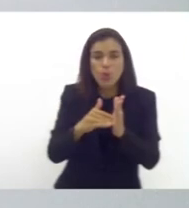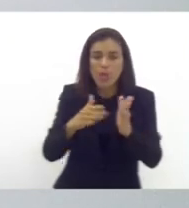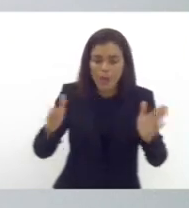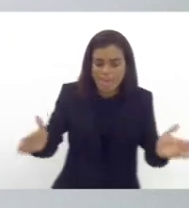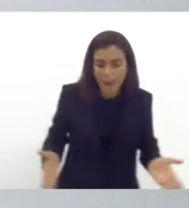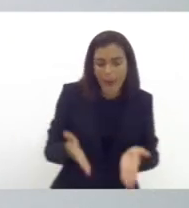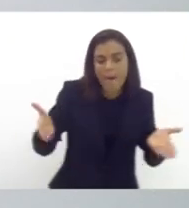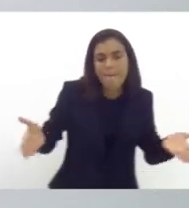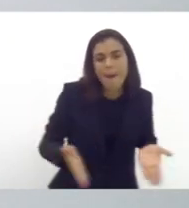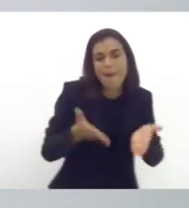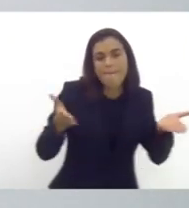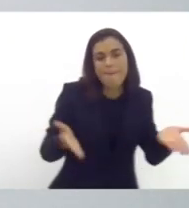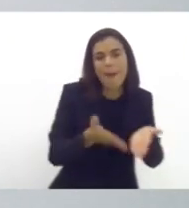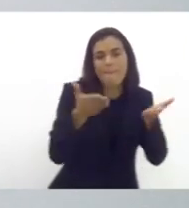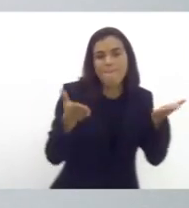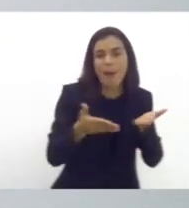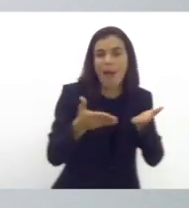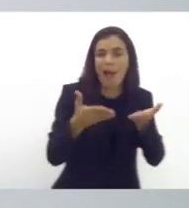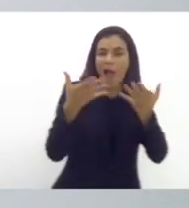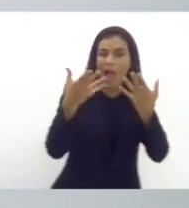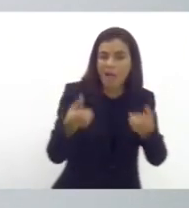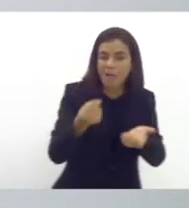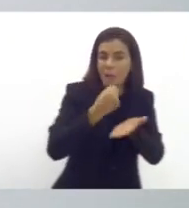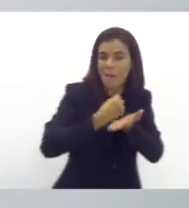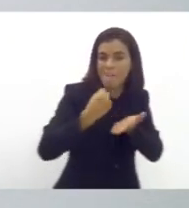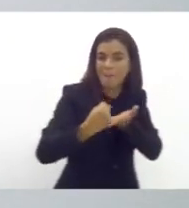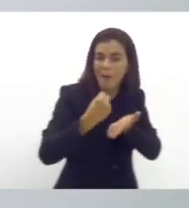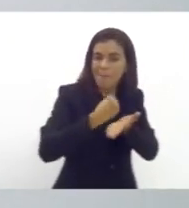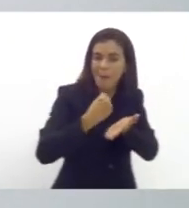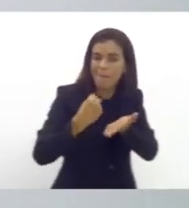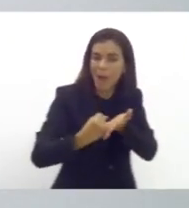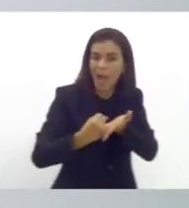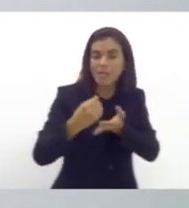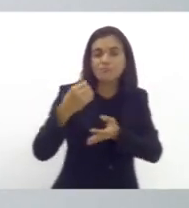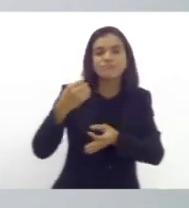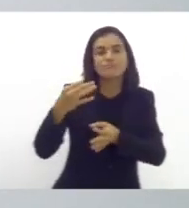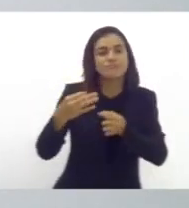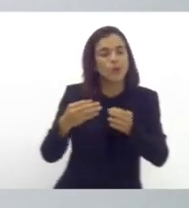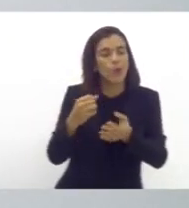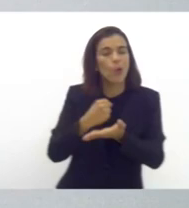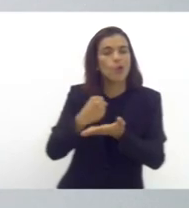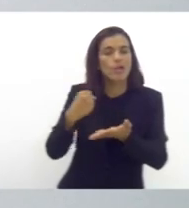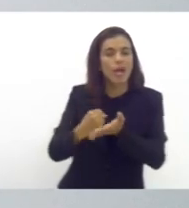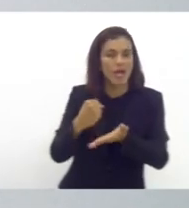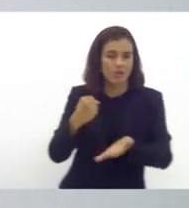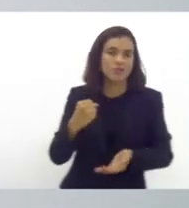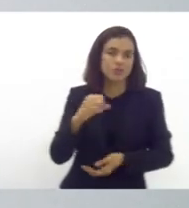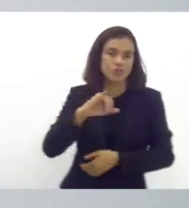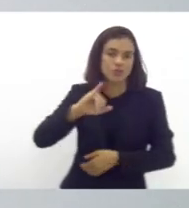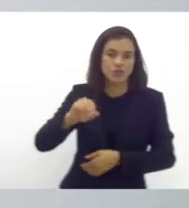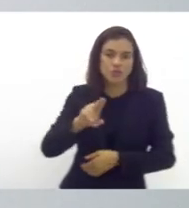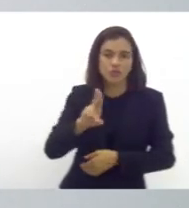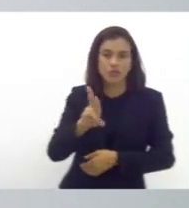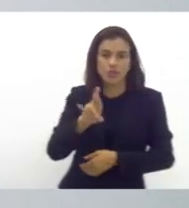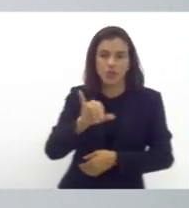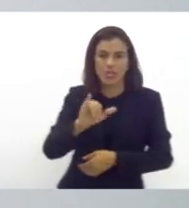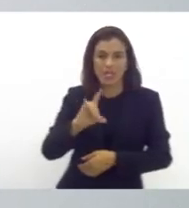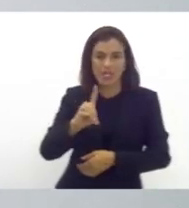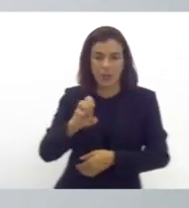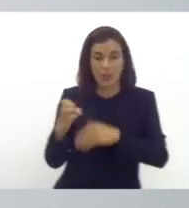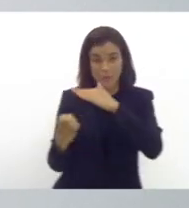pessoas a aderir aos planos de saúde de contratos com pessoa jurídica e isso lhes rende altos lucros Como já mencionado